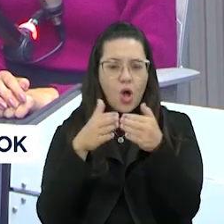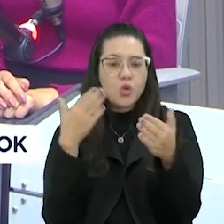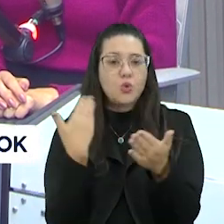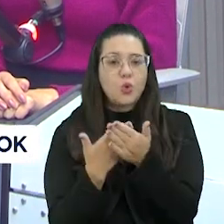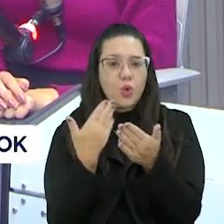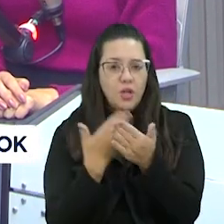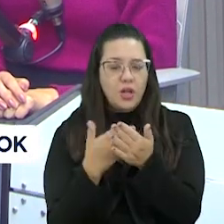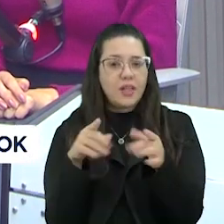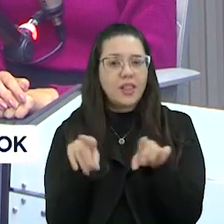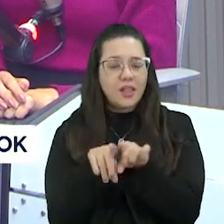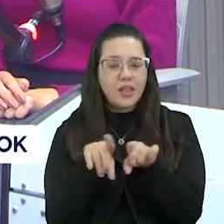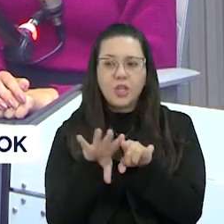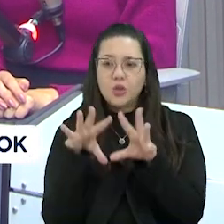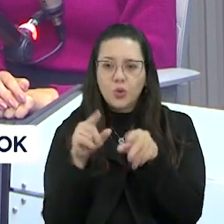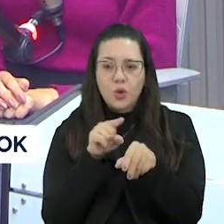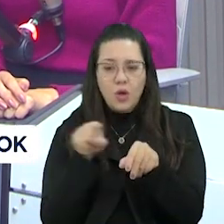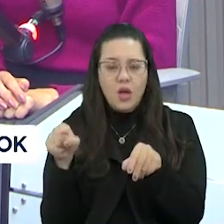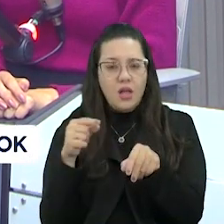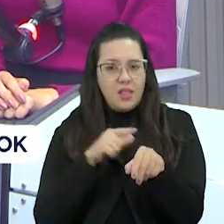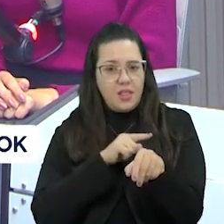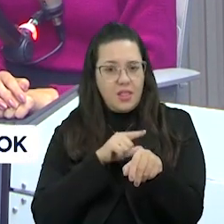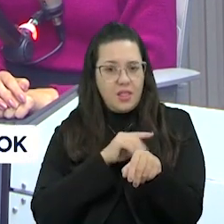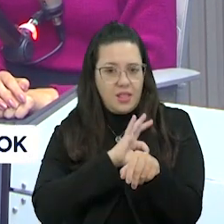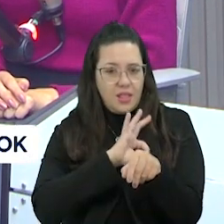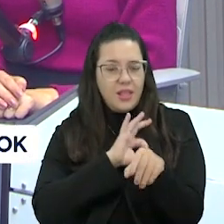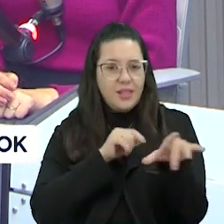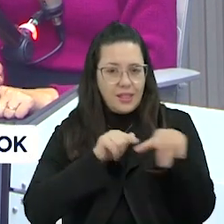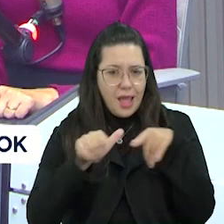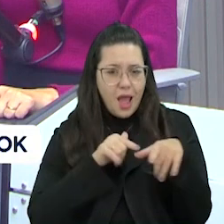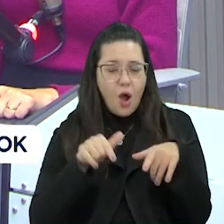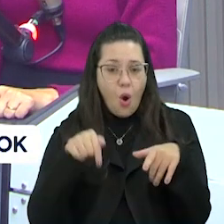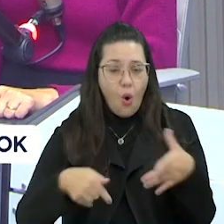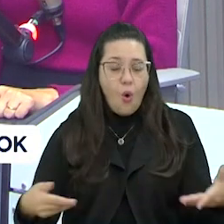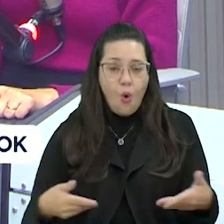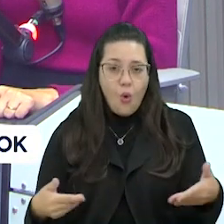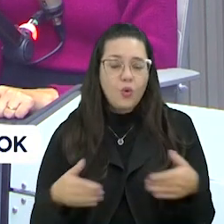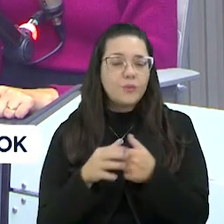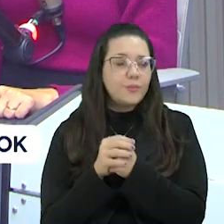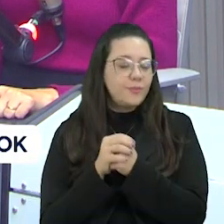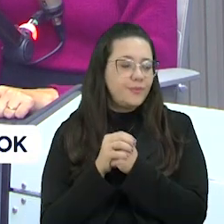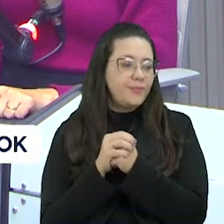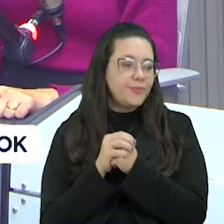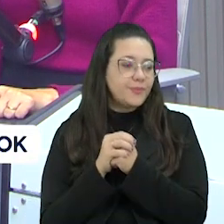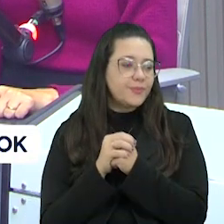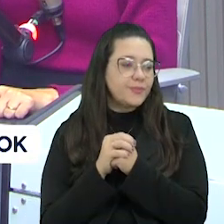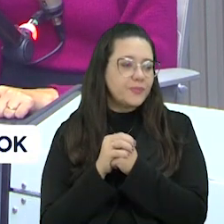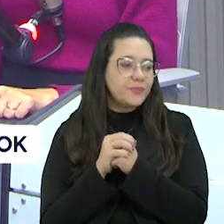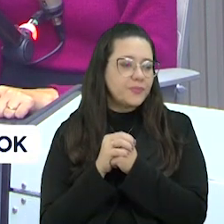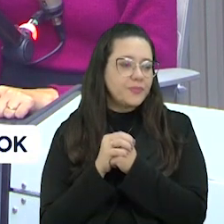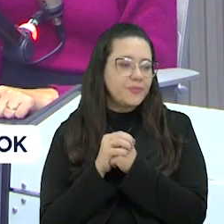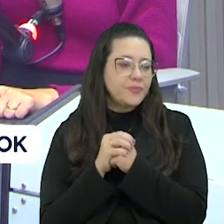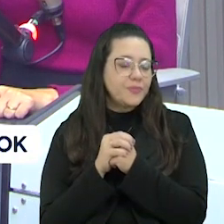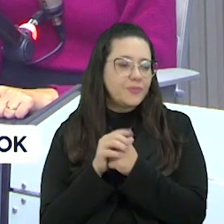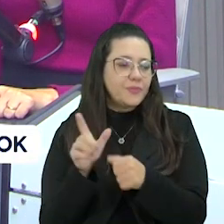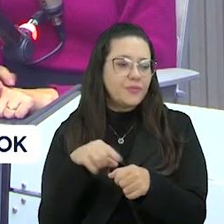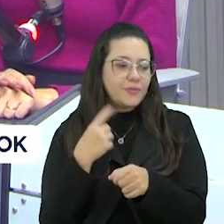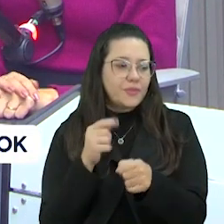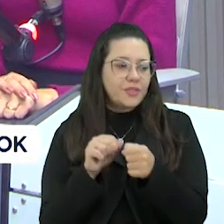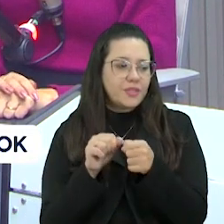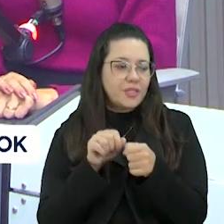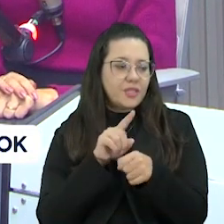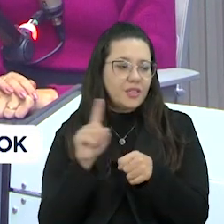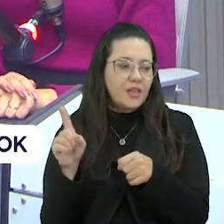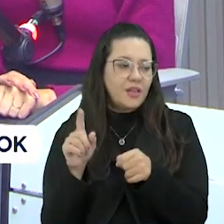os policiais que aqui estão trabalhando hoje, eles têm esse enfoque escolar. Nós temos aí atividade de agente,